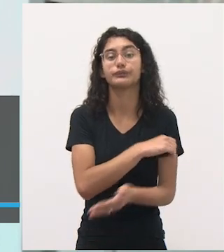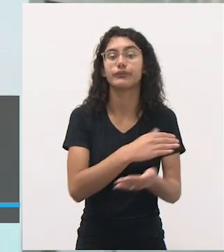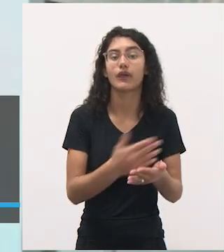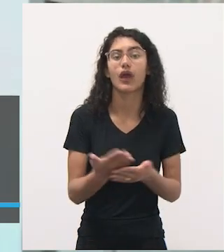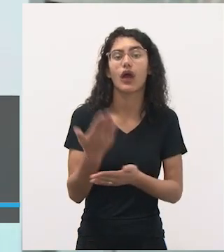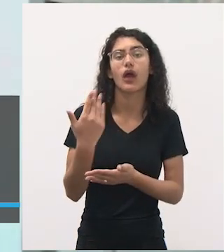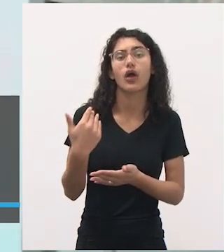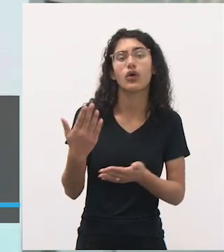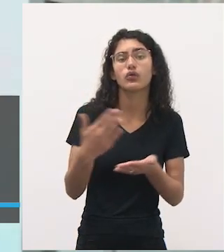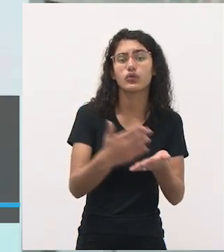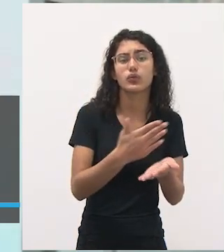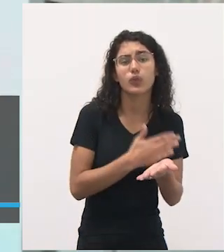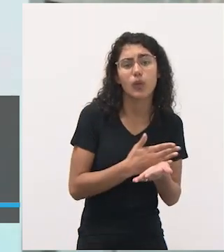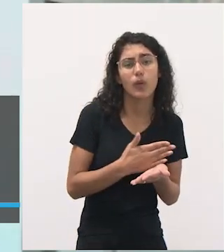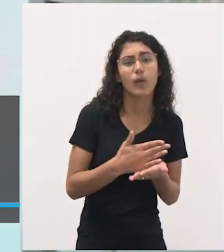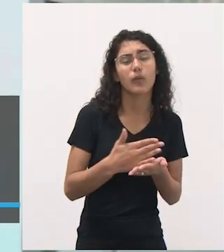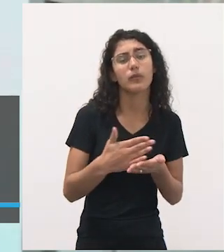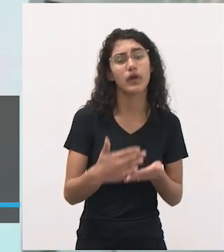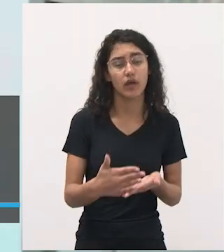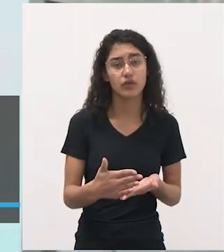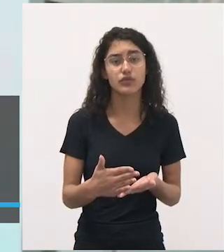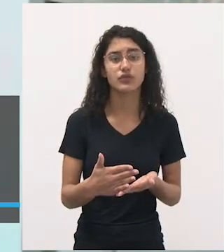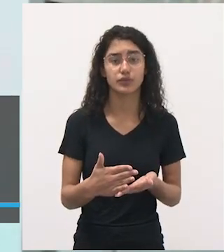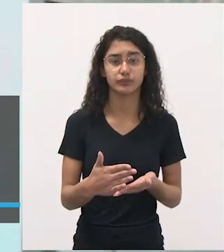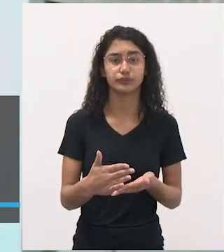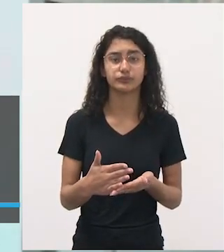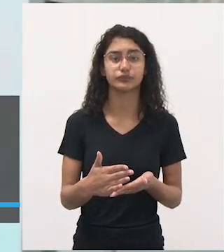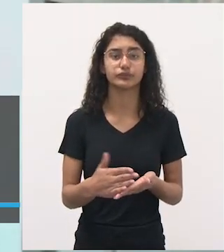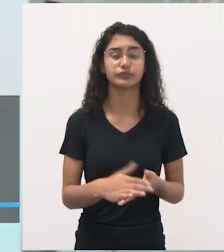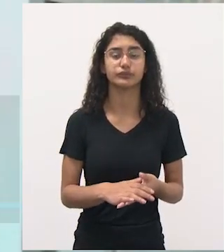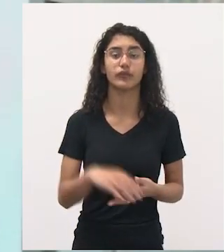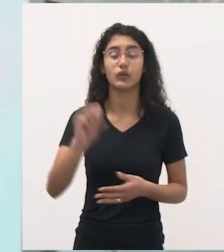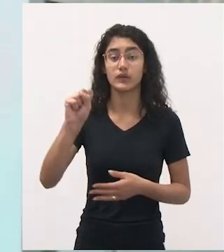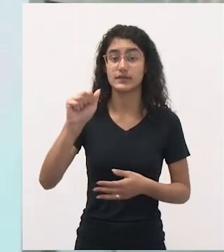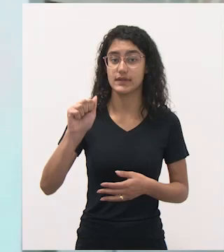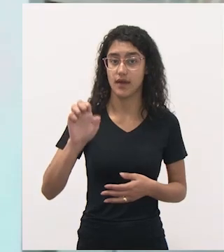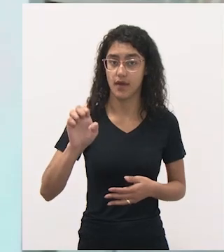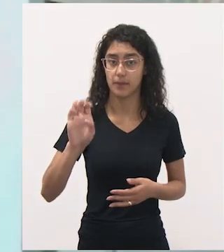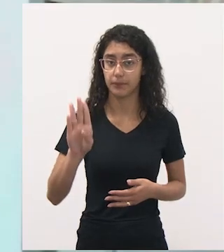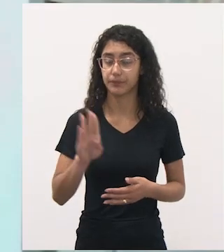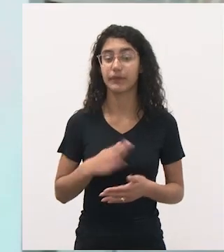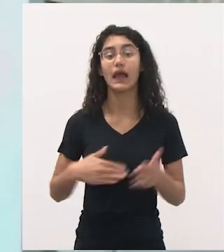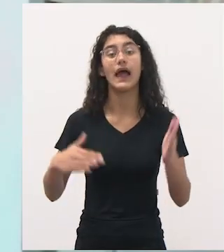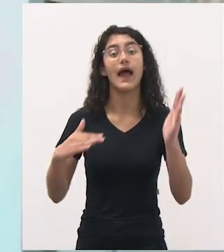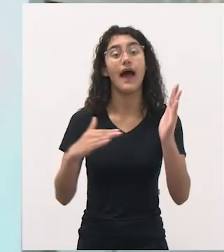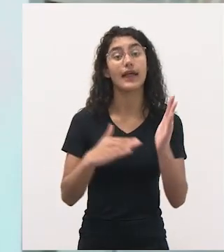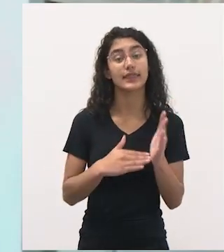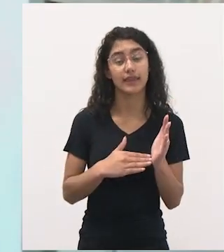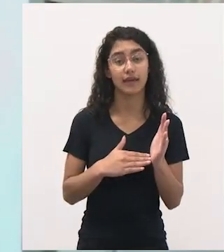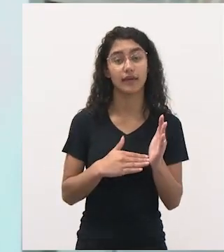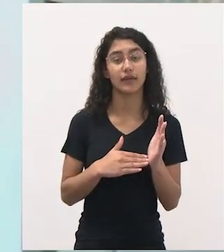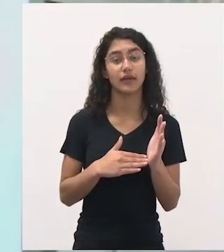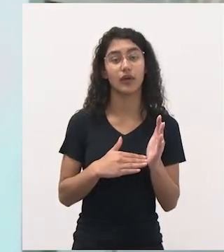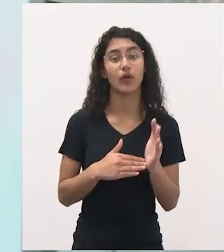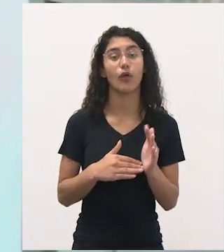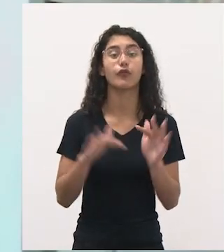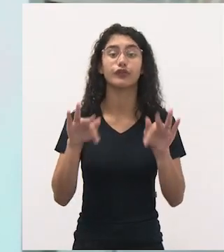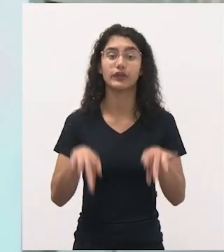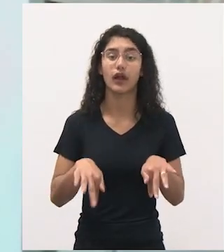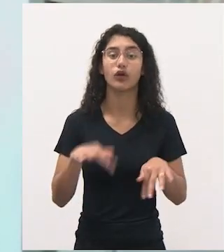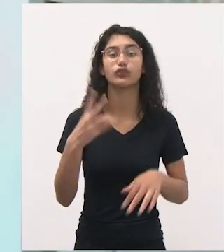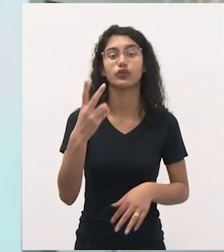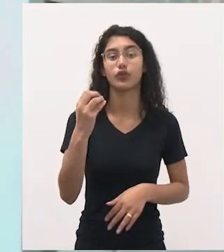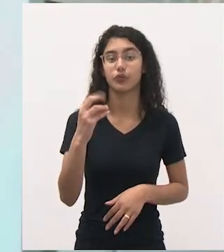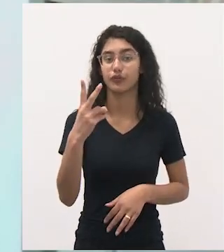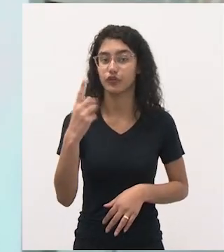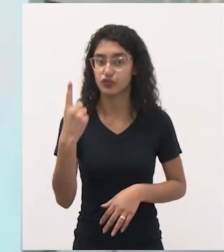de ensino-aprendizagem, né, desde quando começou a série histórica do SAEB, até o final de 2021.